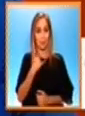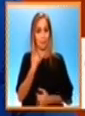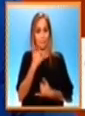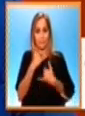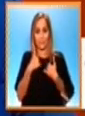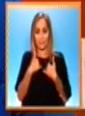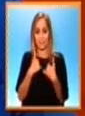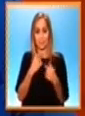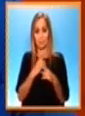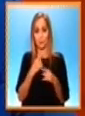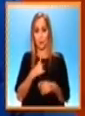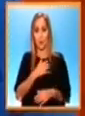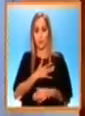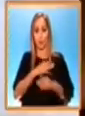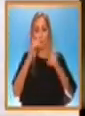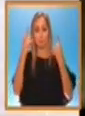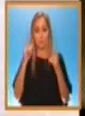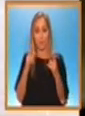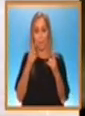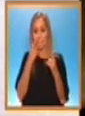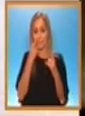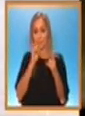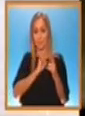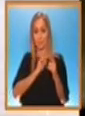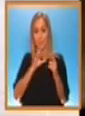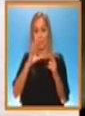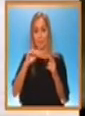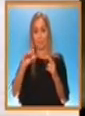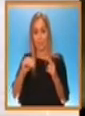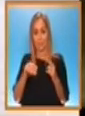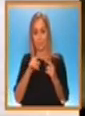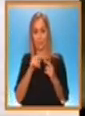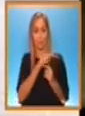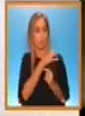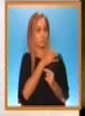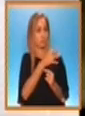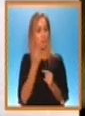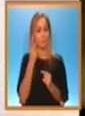felicidade, porque é a minha época musical favorita. Tu ensaiaste a vida toda para este espetáculo.